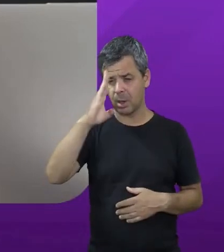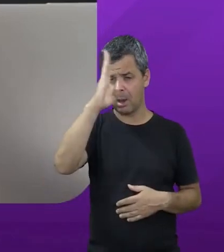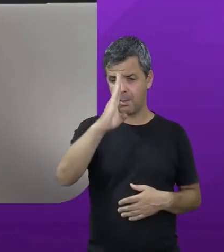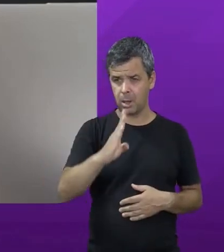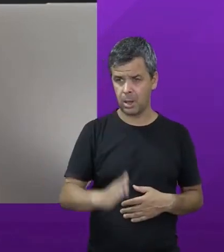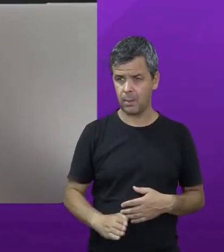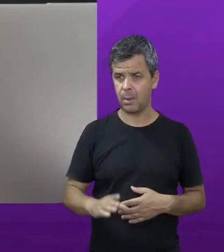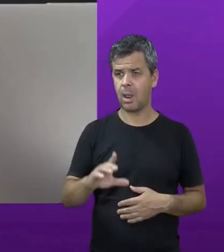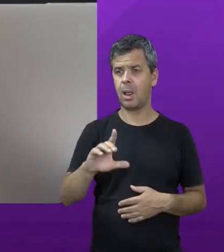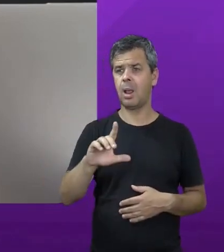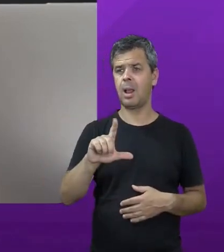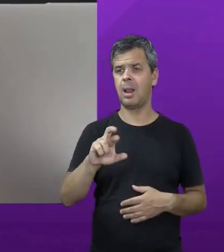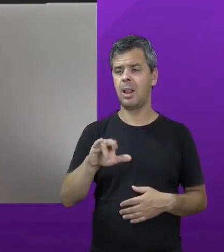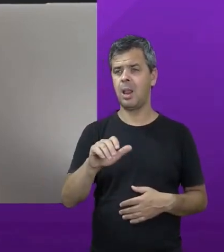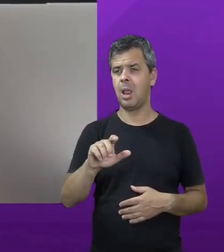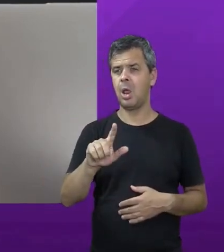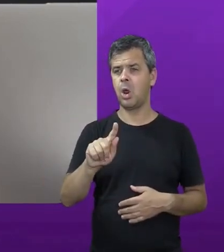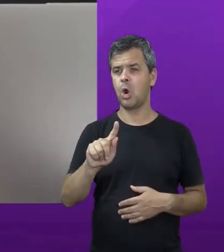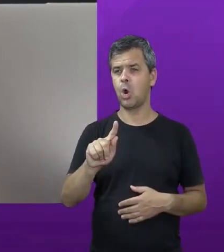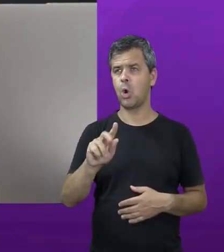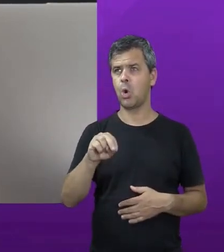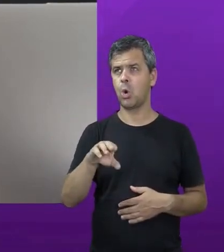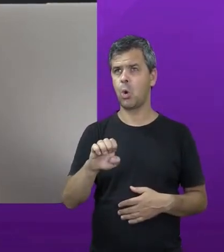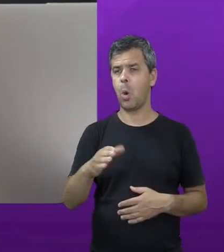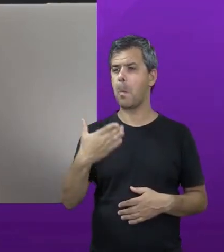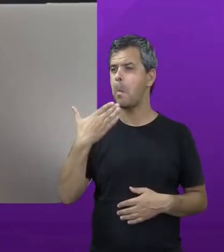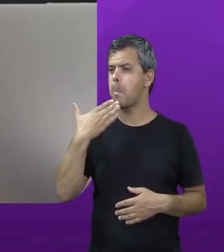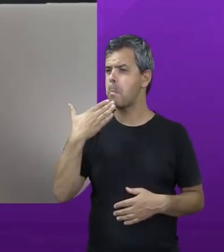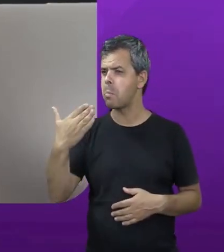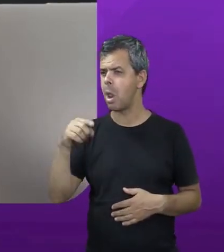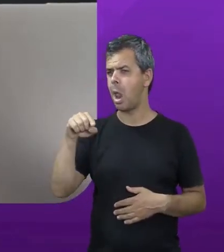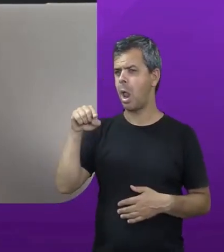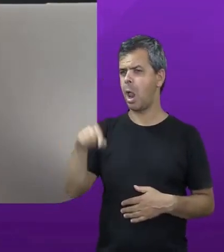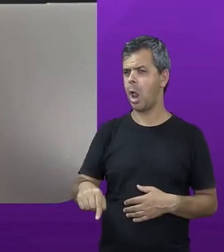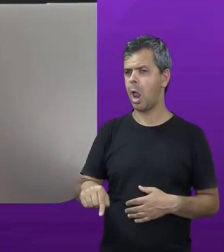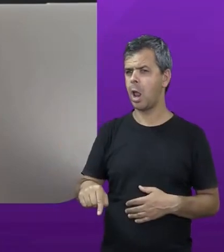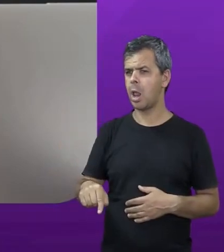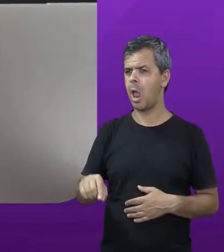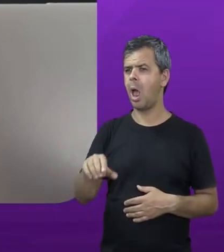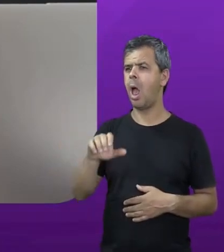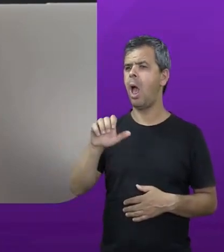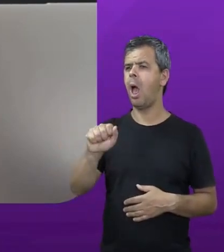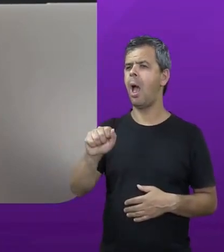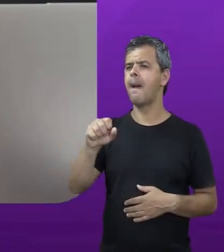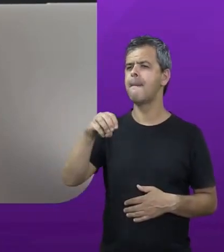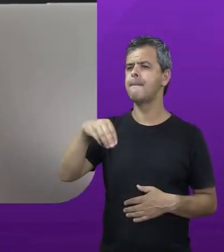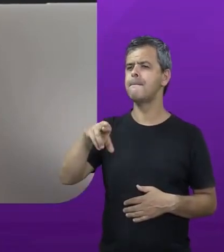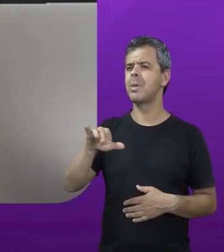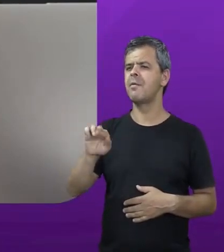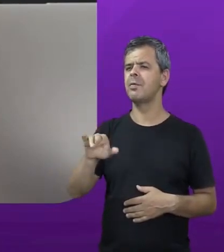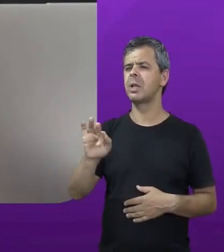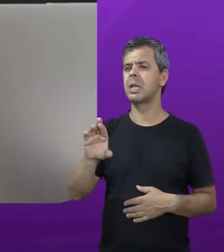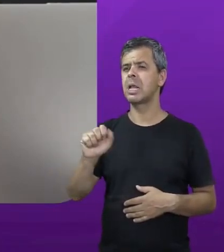particular a Lélia Gonzalez, né, reivindicou esta categoria americana, né, esta